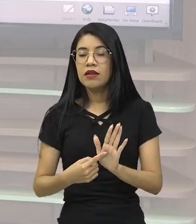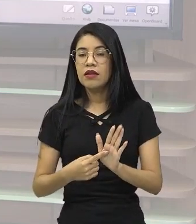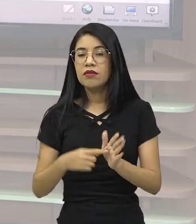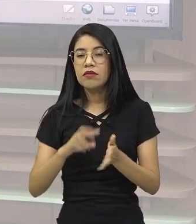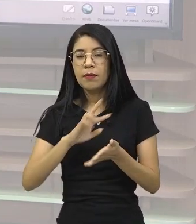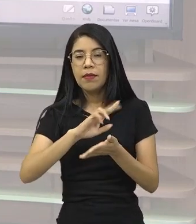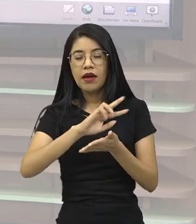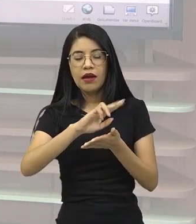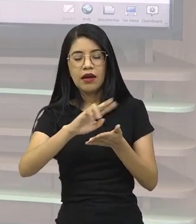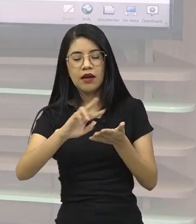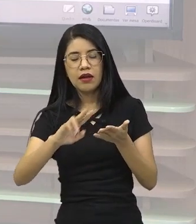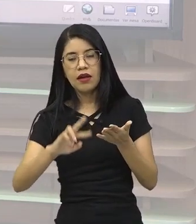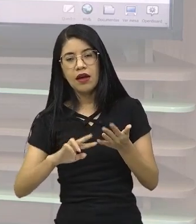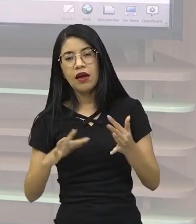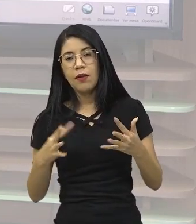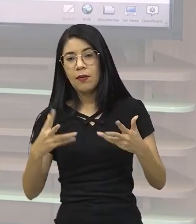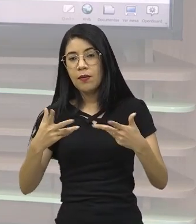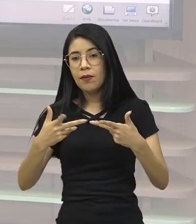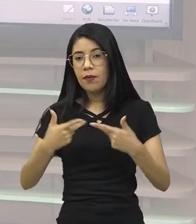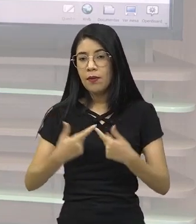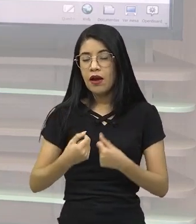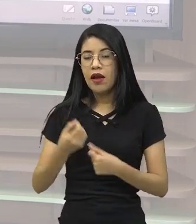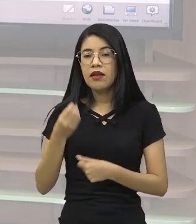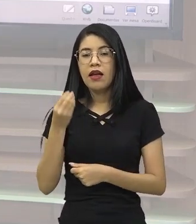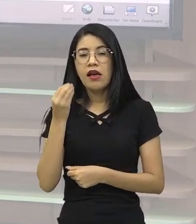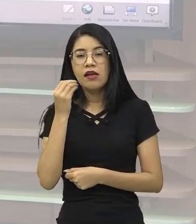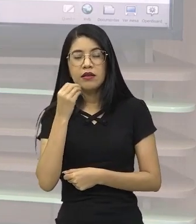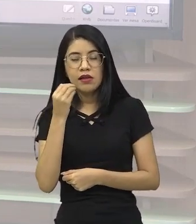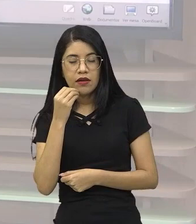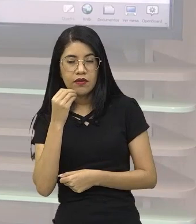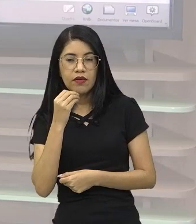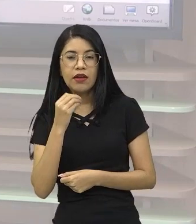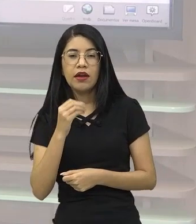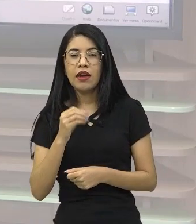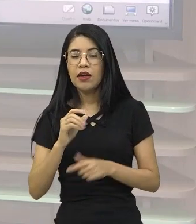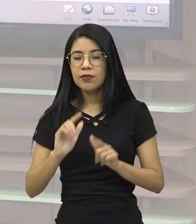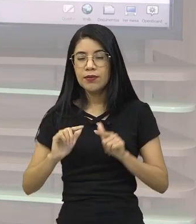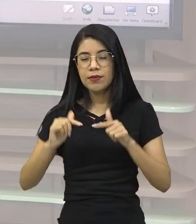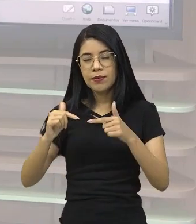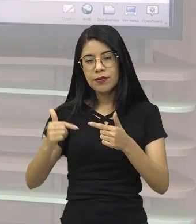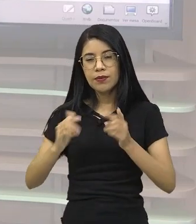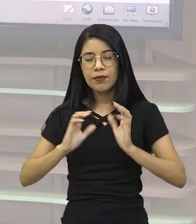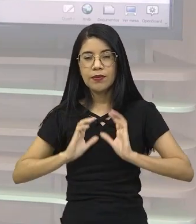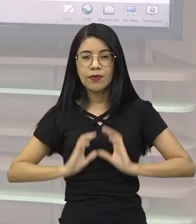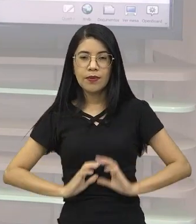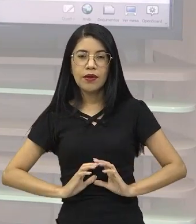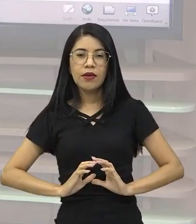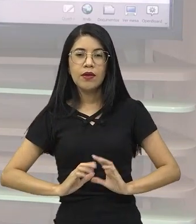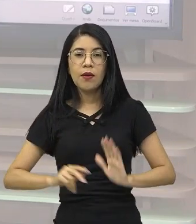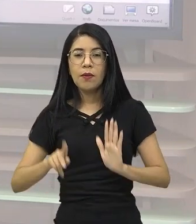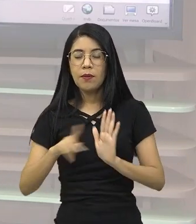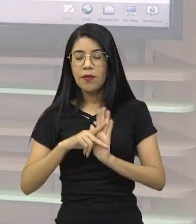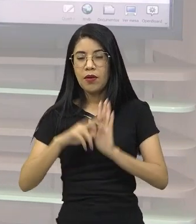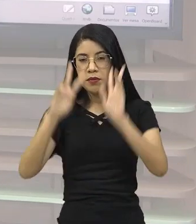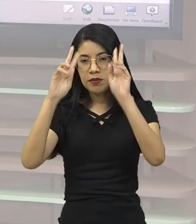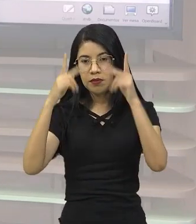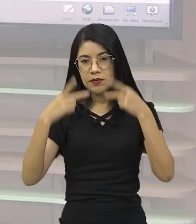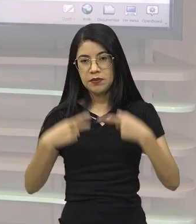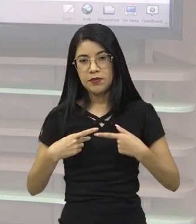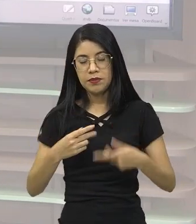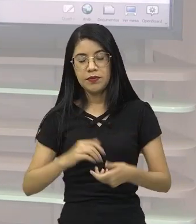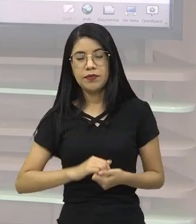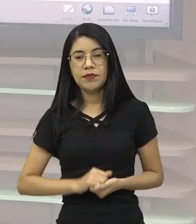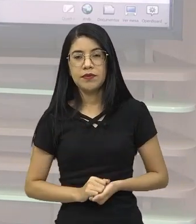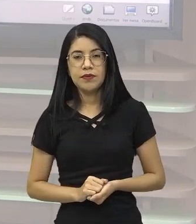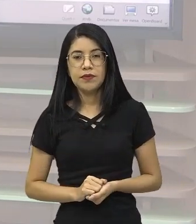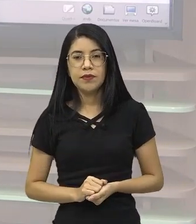todas as qualidades, os defeitos, né, essas ações, esses comportamentos que o ser humano tem.